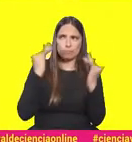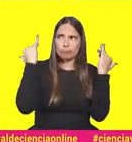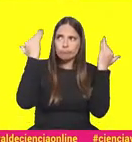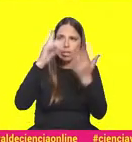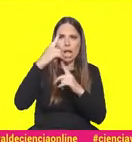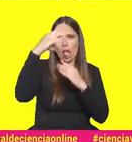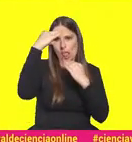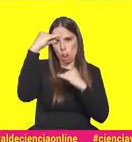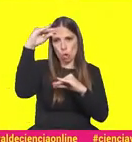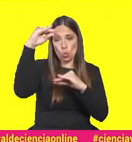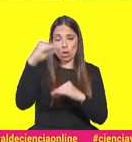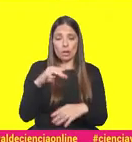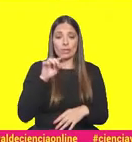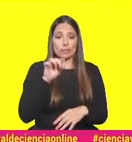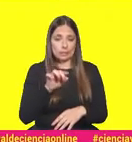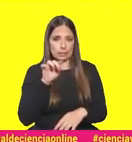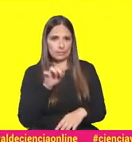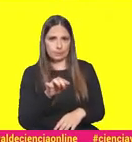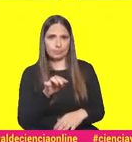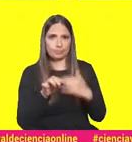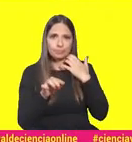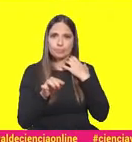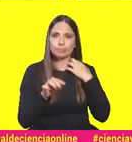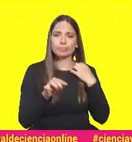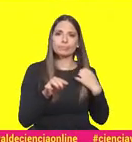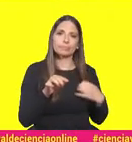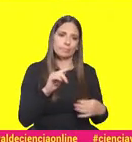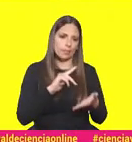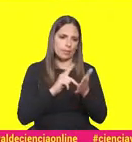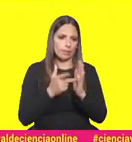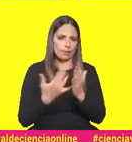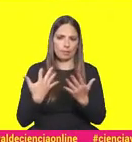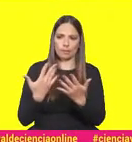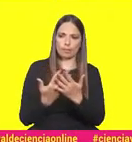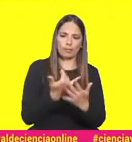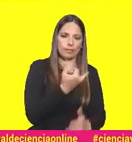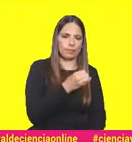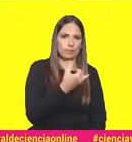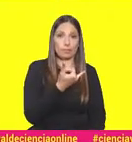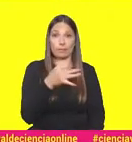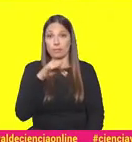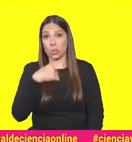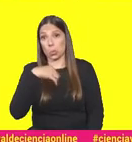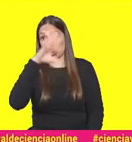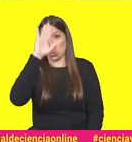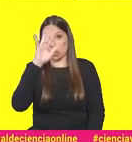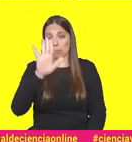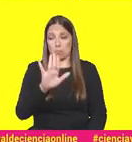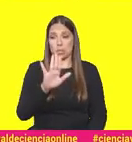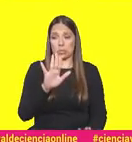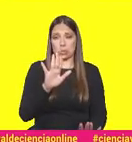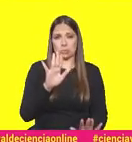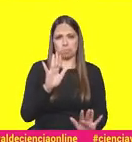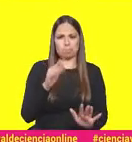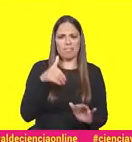na Lua, e isso estará, tecnicamente é até 2024, não sei se será, mas será durante